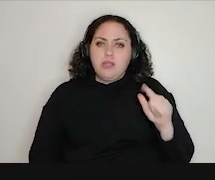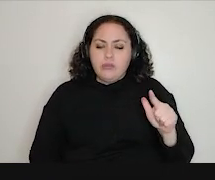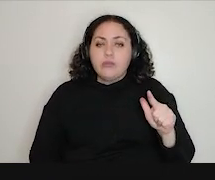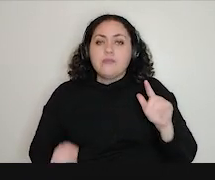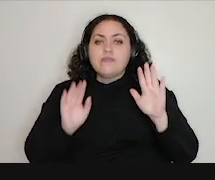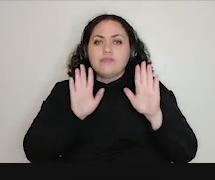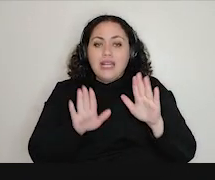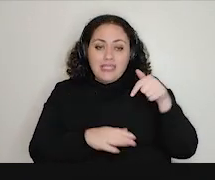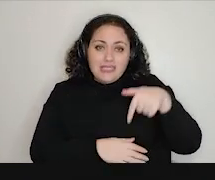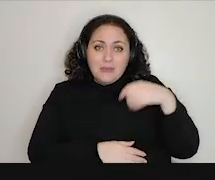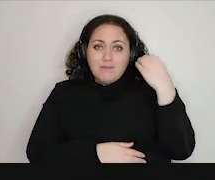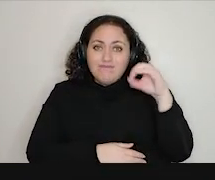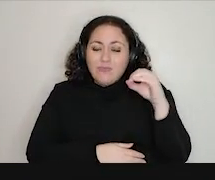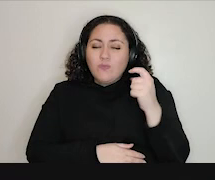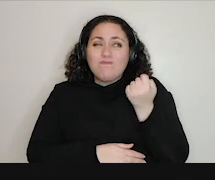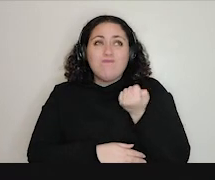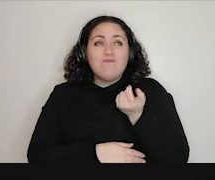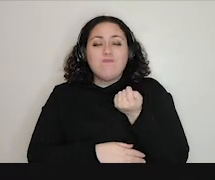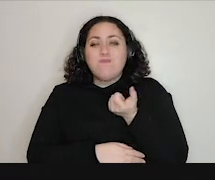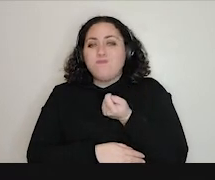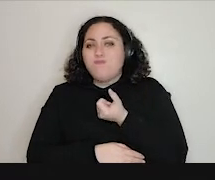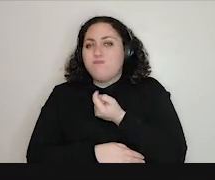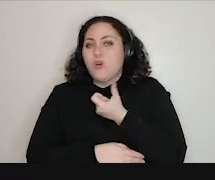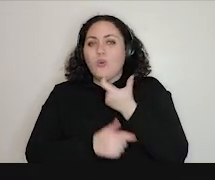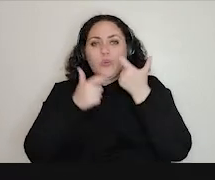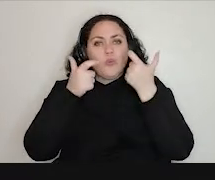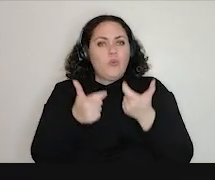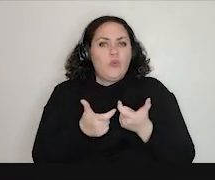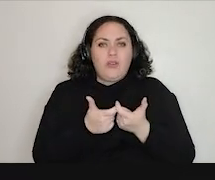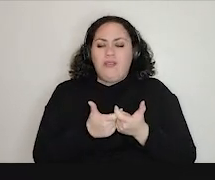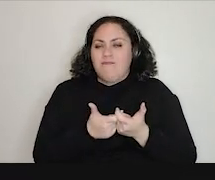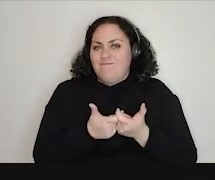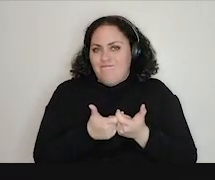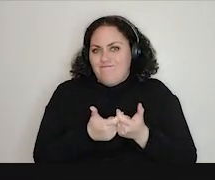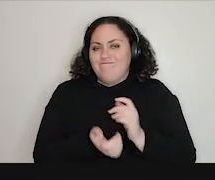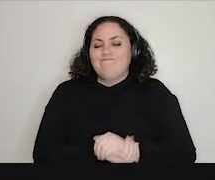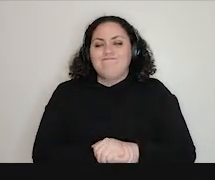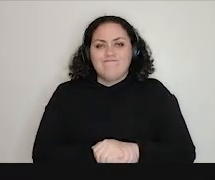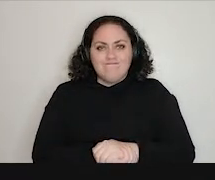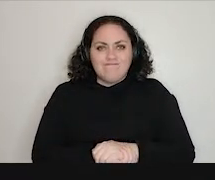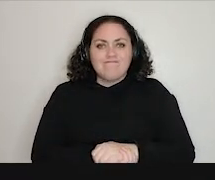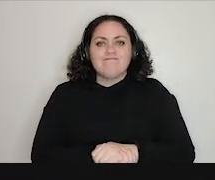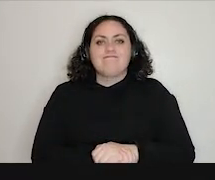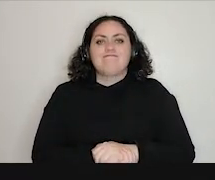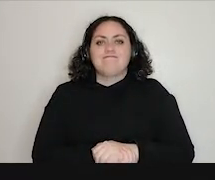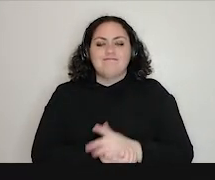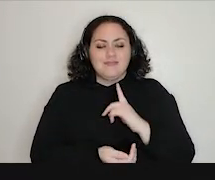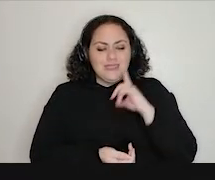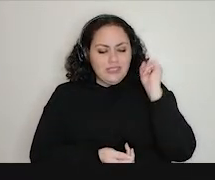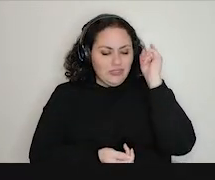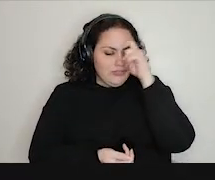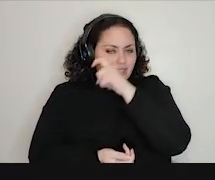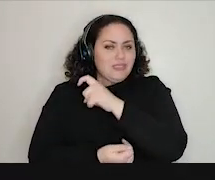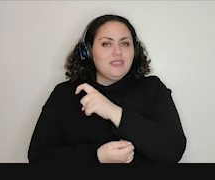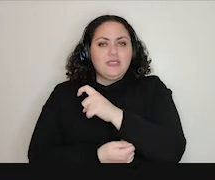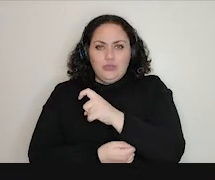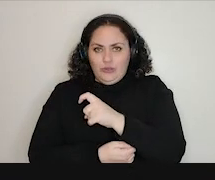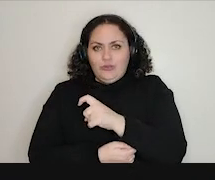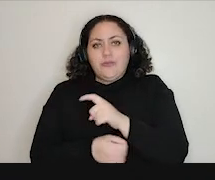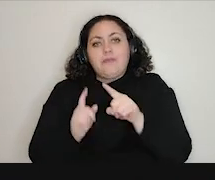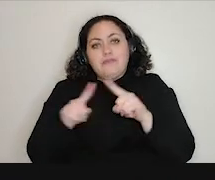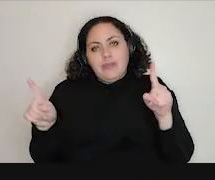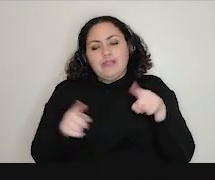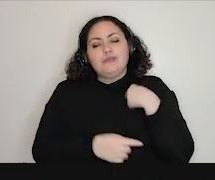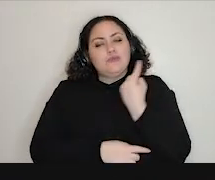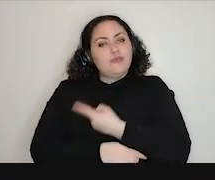assim, em Porto Alegre, a gente tem uma defasagem muito grande nesse sentido. Então, acaba sendo muito, muito, muito complicado e é algo que a